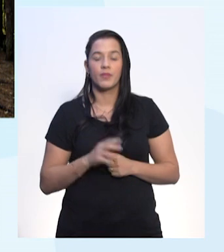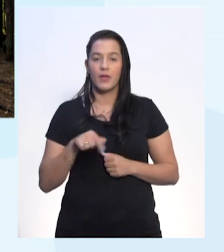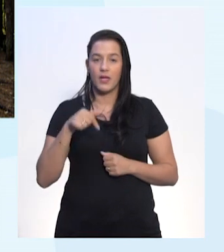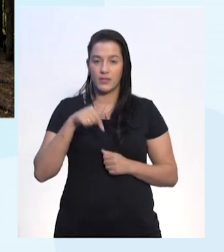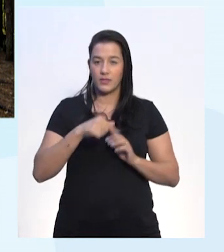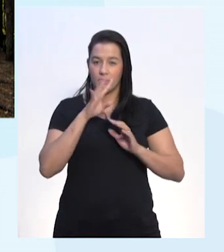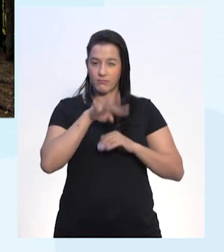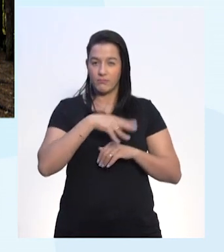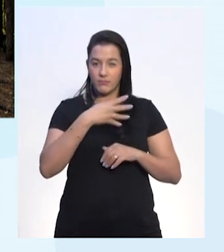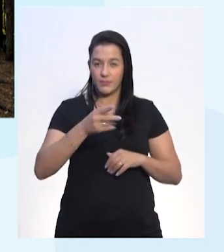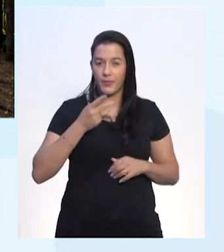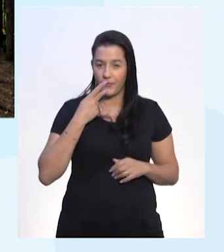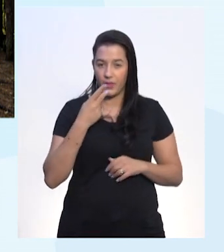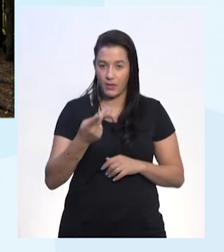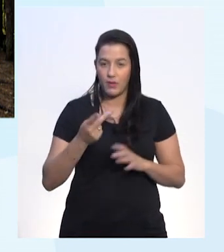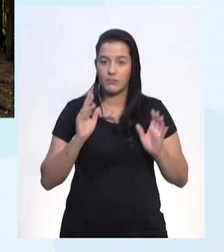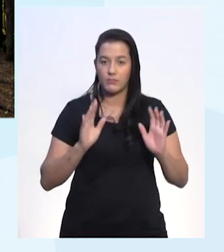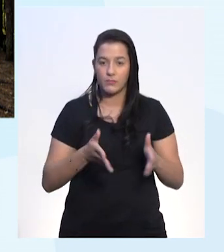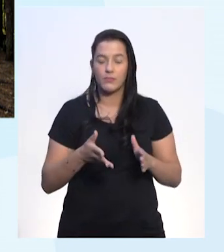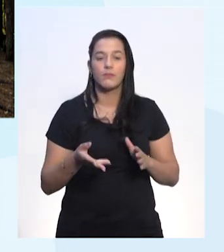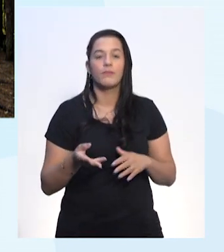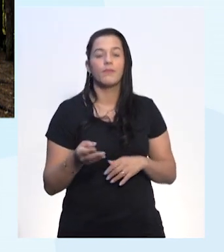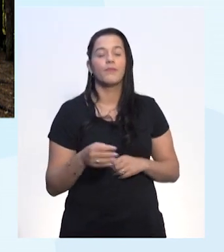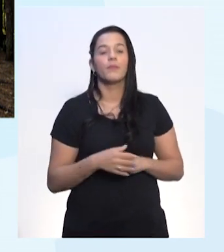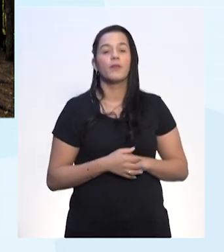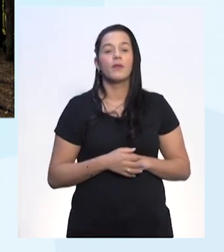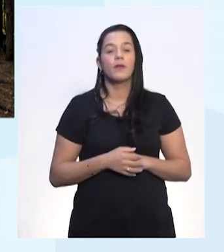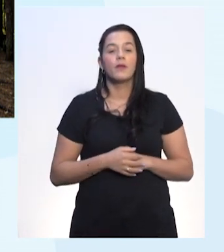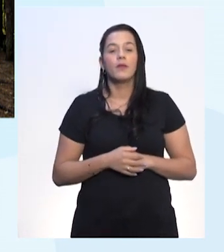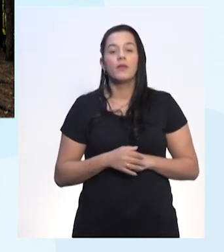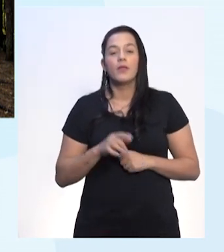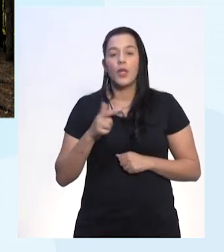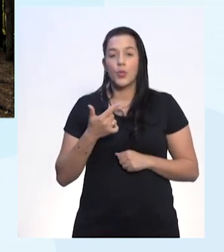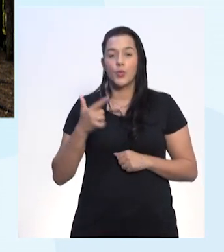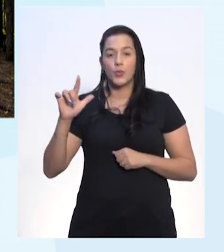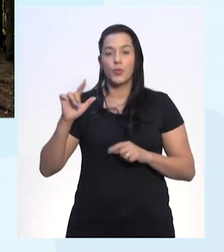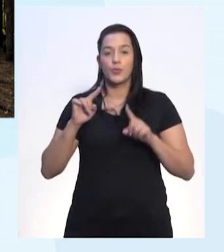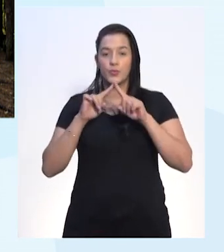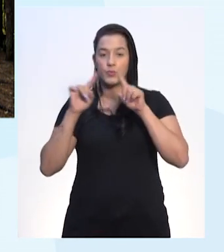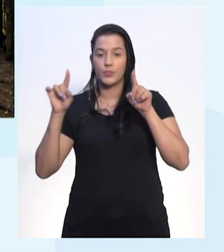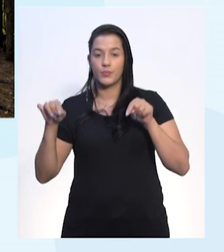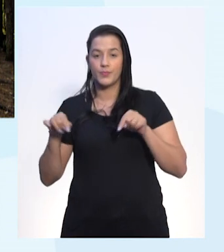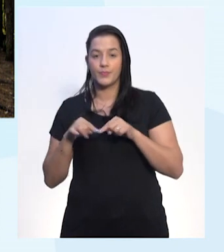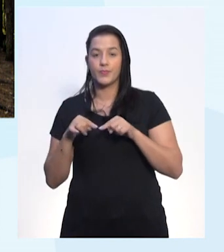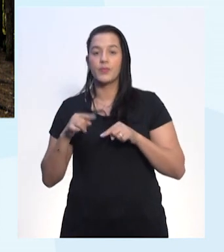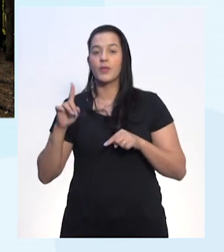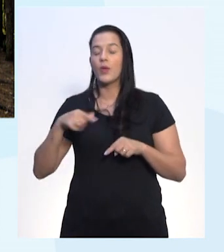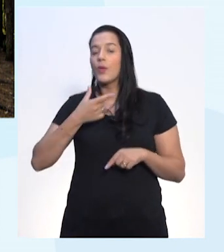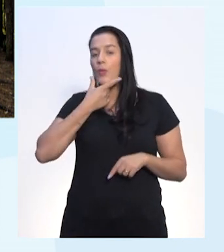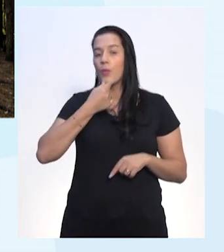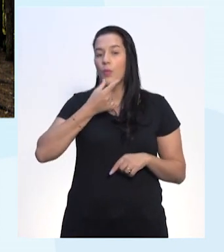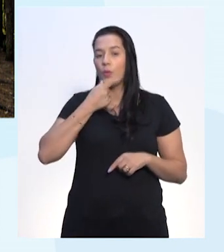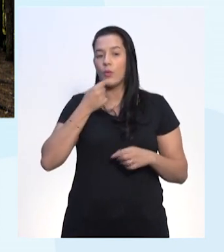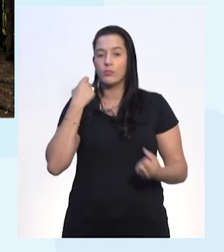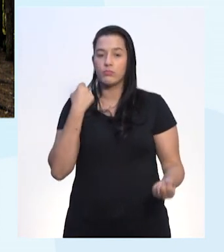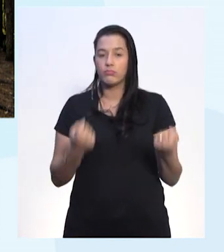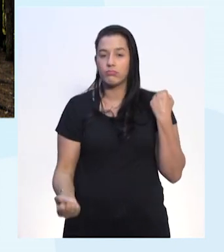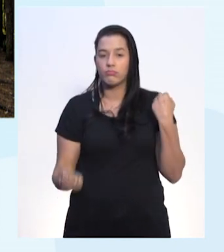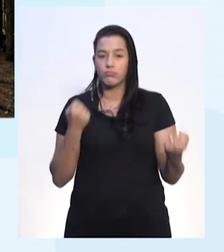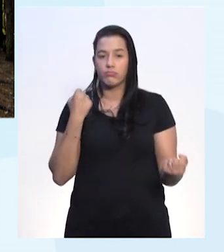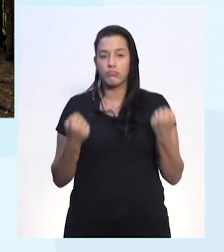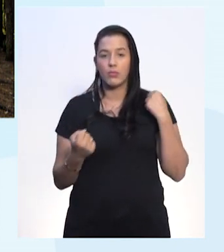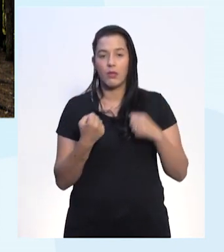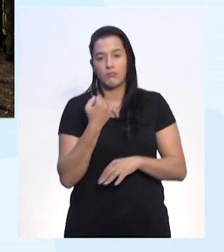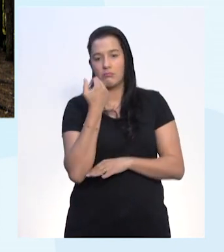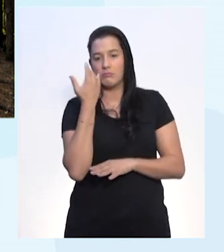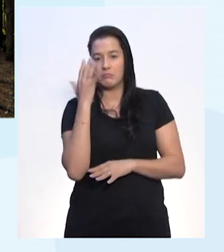ginásio para prática, por exemplo, ali o do handball, tá? Num outro, tem um rapaz fazendo exercícios num campo, né?